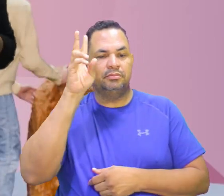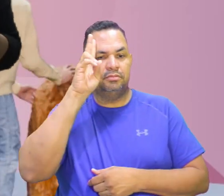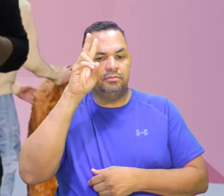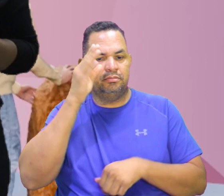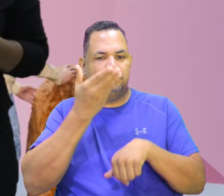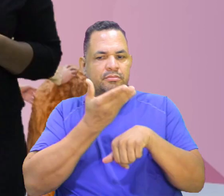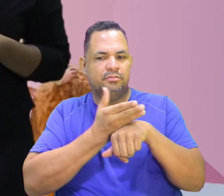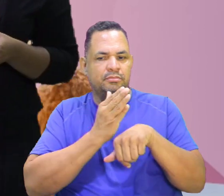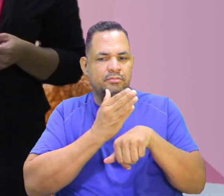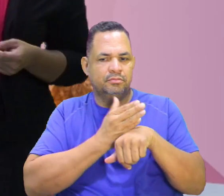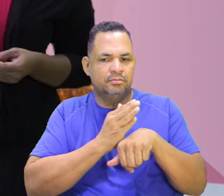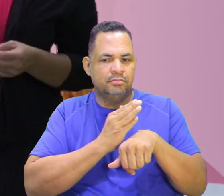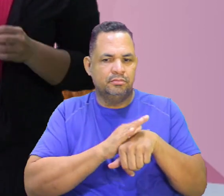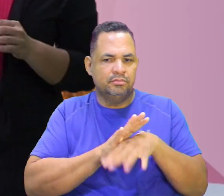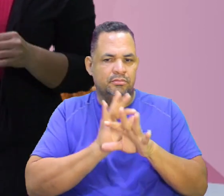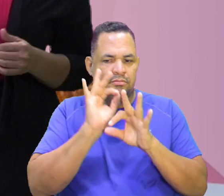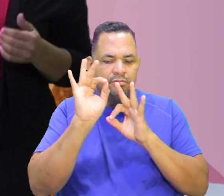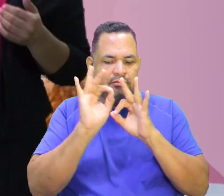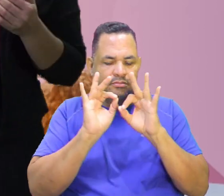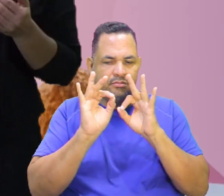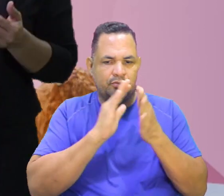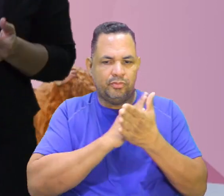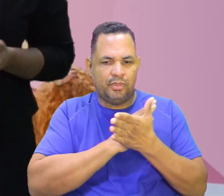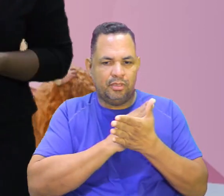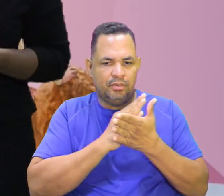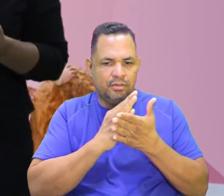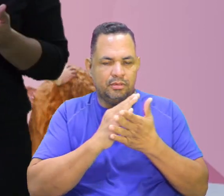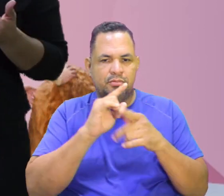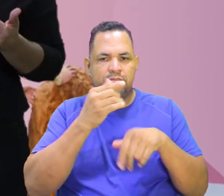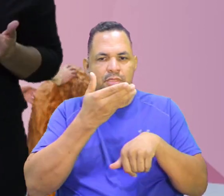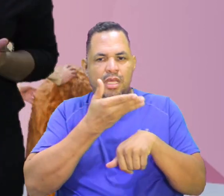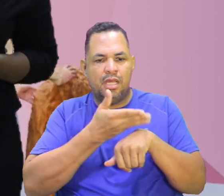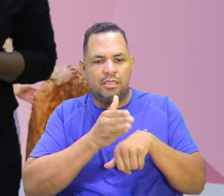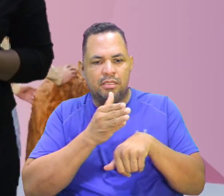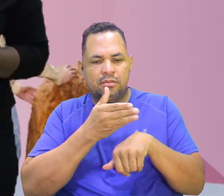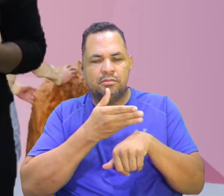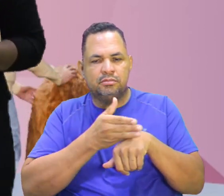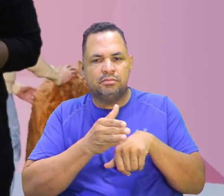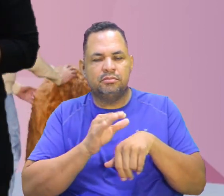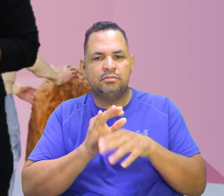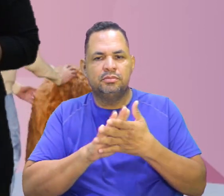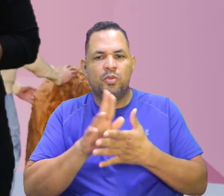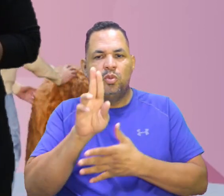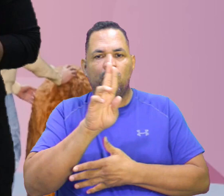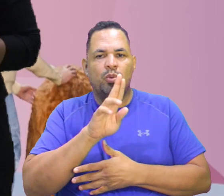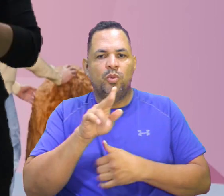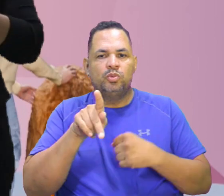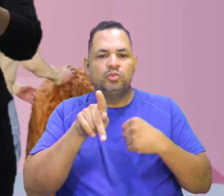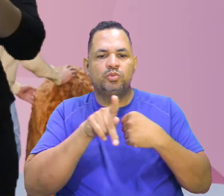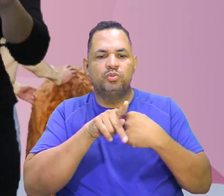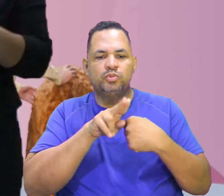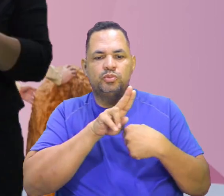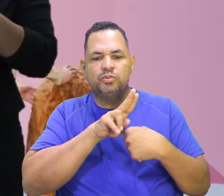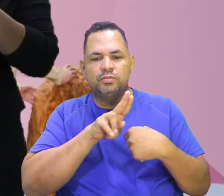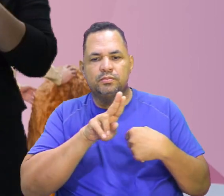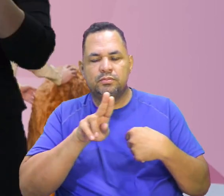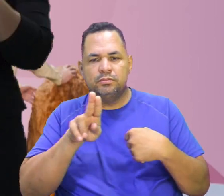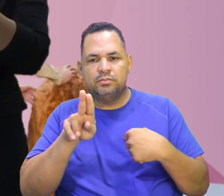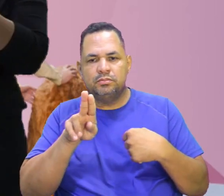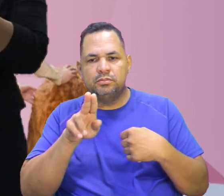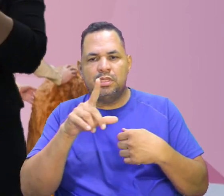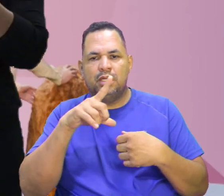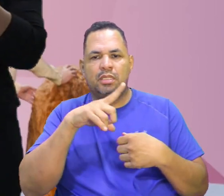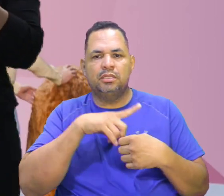praticando, faz aquele esboço, depois coloca em prática. Essa aula de colocação pronominal vai auxiliar, vai tirar